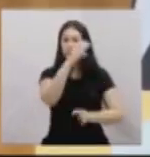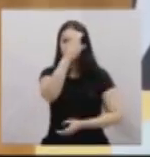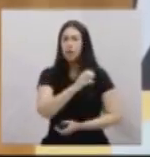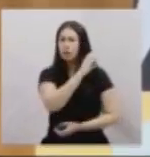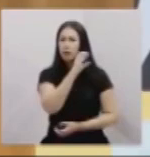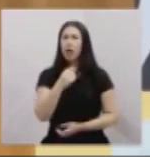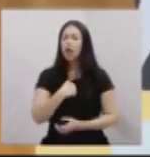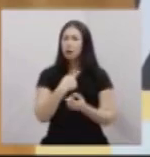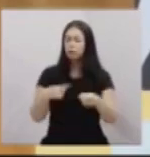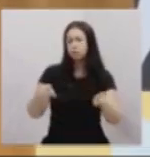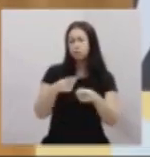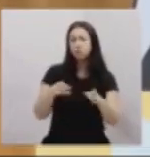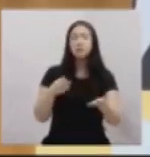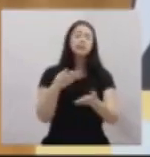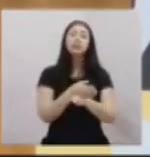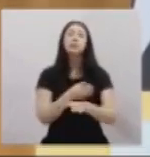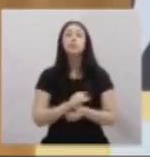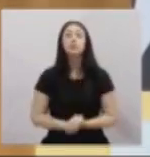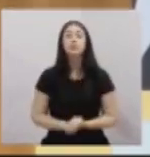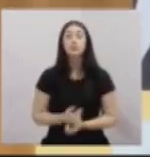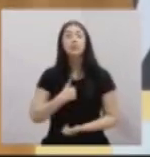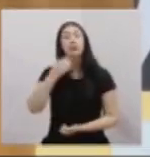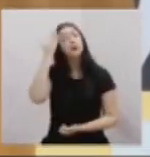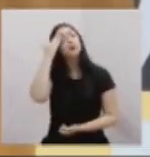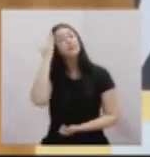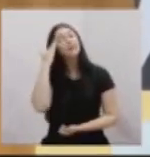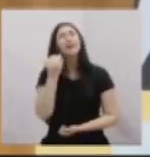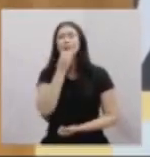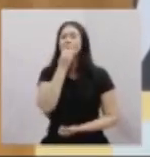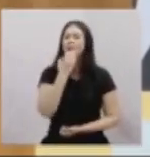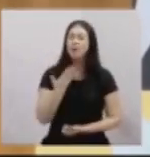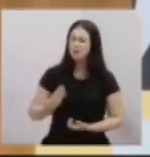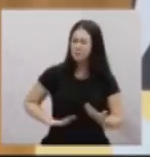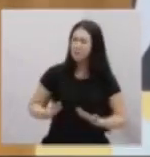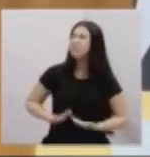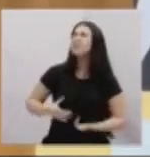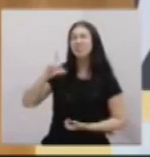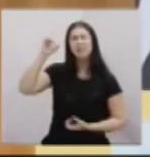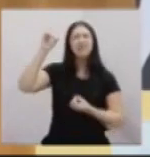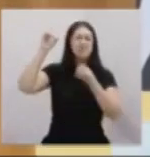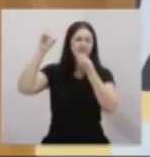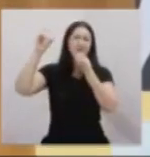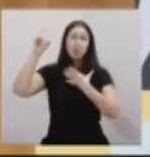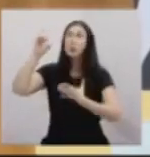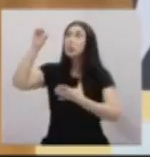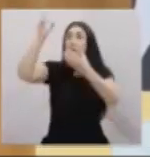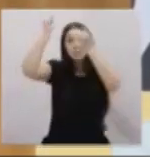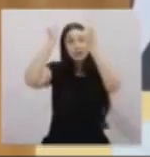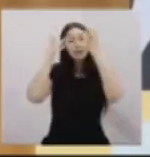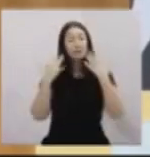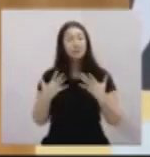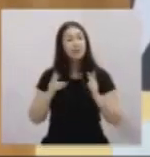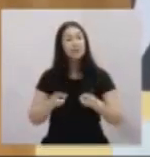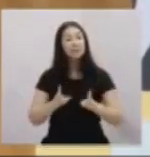cedo, e eu sei que quanto que é bom servir a Deus. Vale a pena, pois Ele nos recompensa todos os dias com